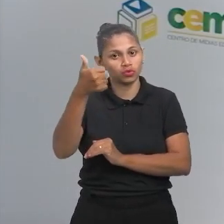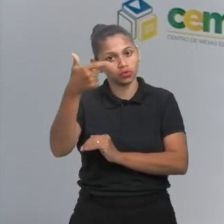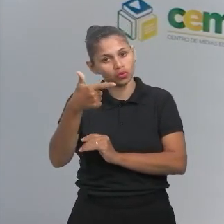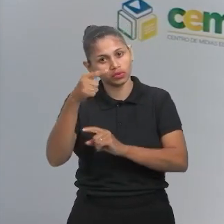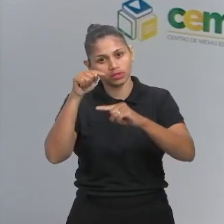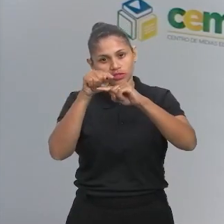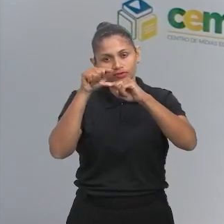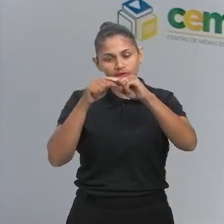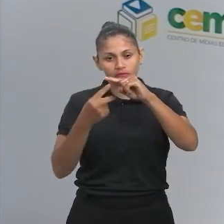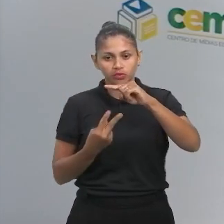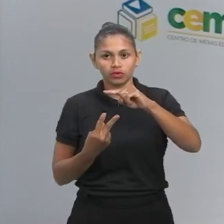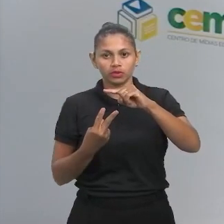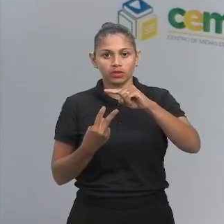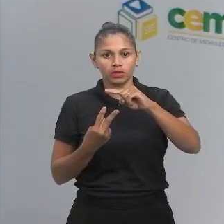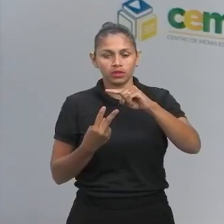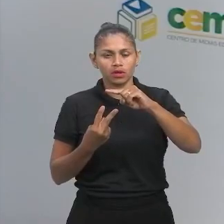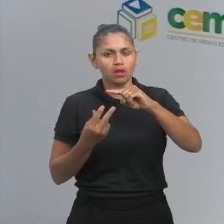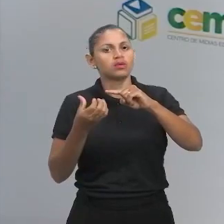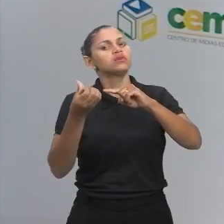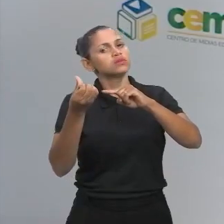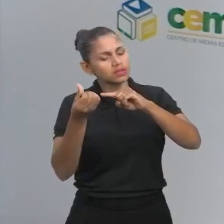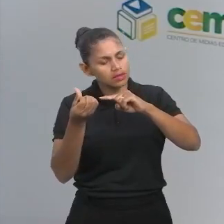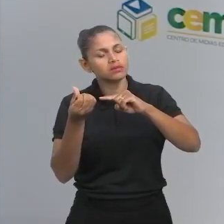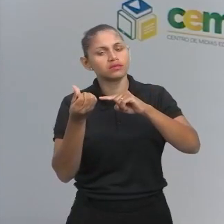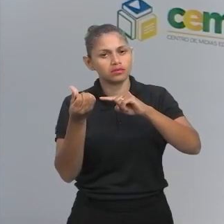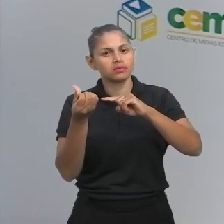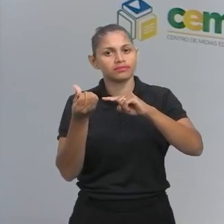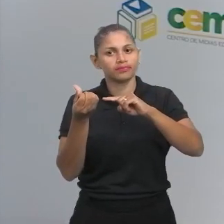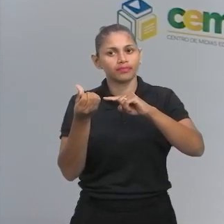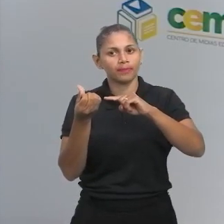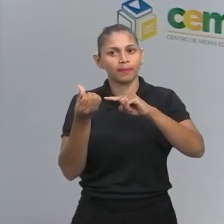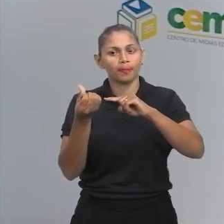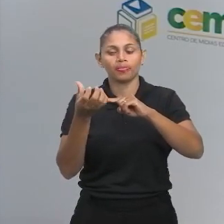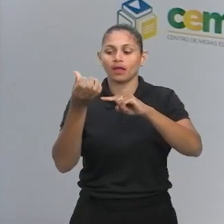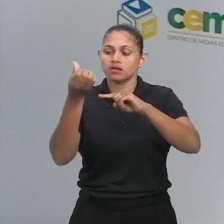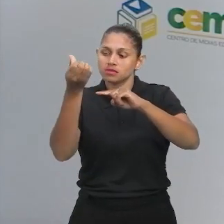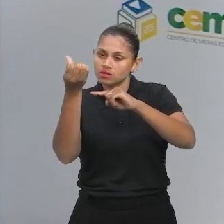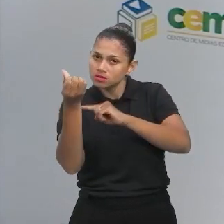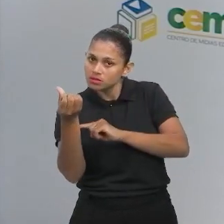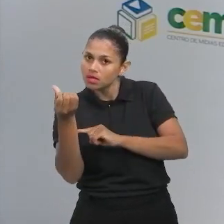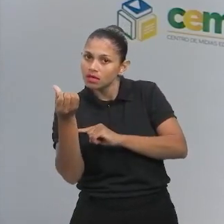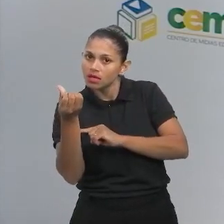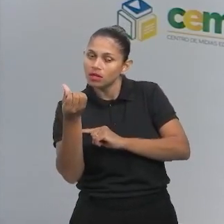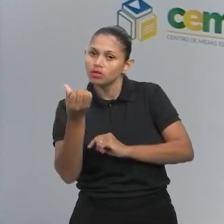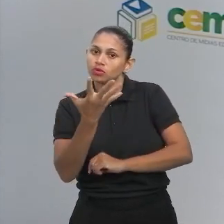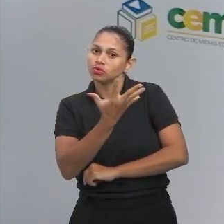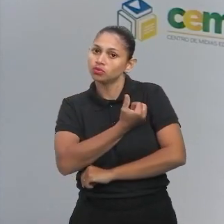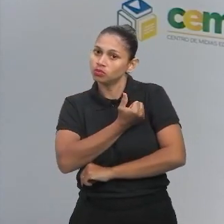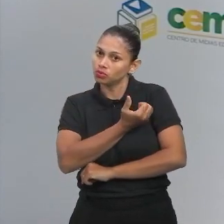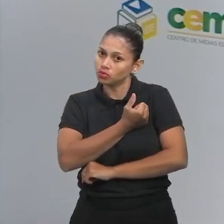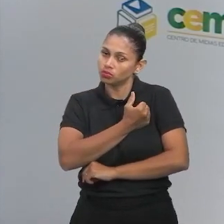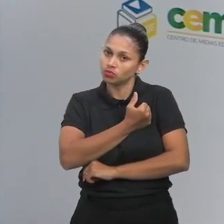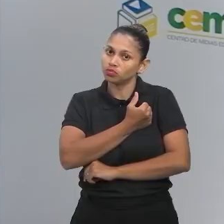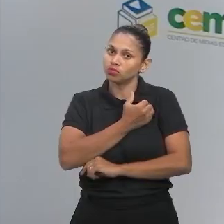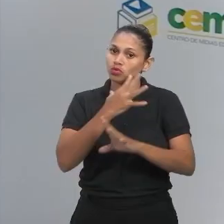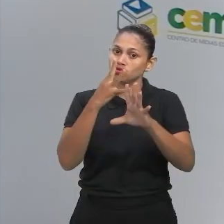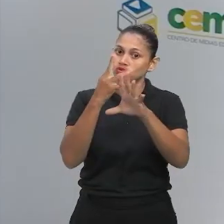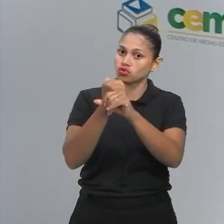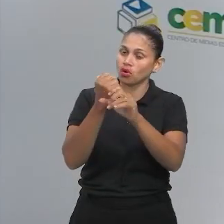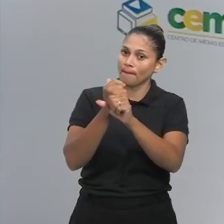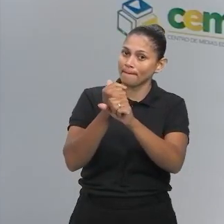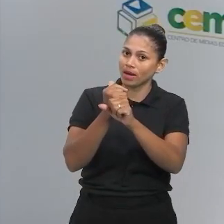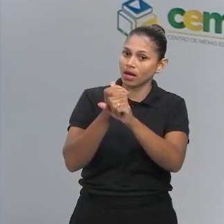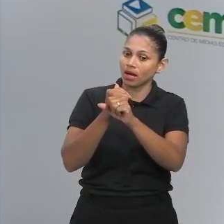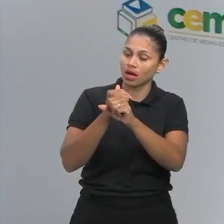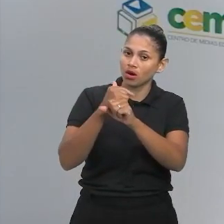divide por 2 dá quanto? Ah, professor, dá 6. Então você vai pegar o sexto número, somar com o que vem depois dele, que é o sétimo, e